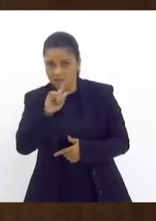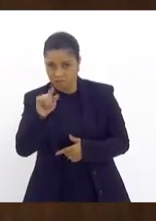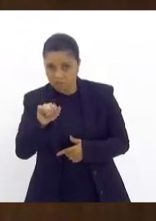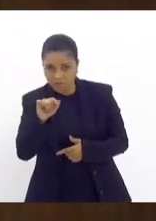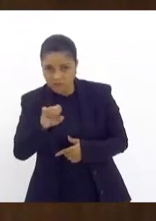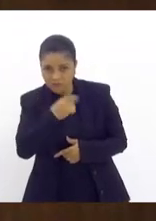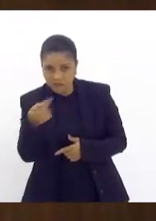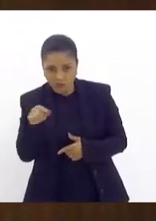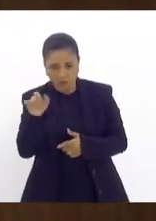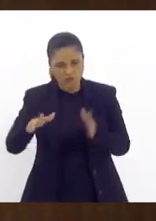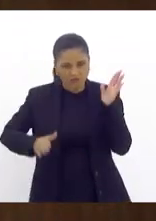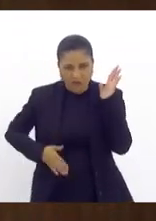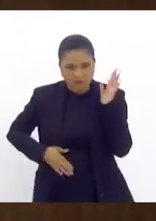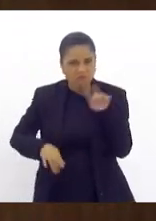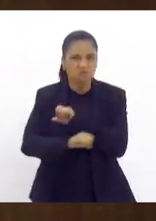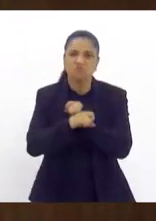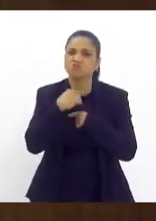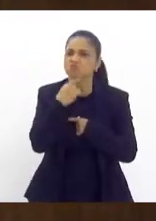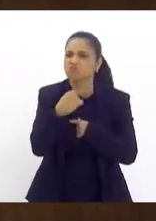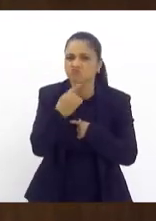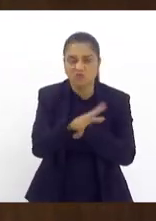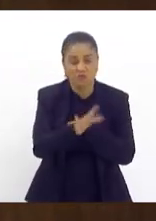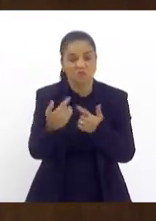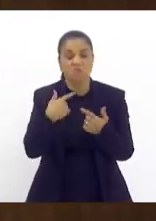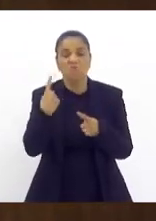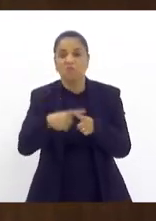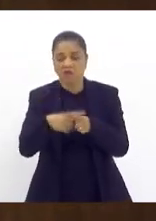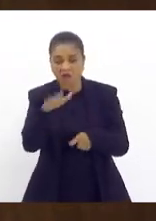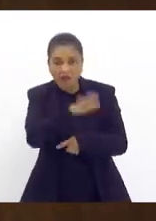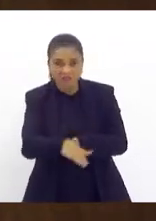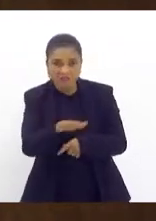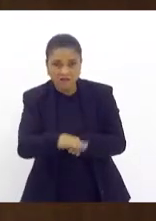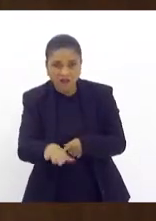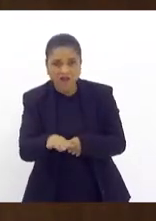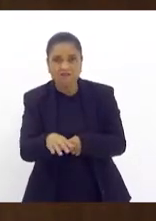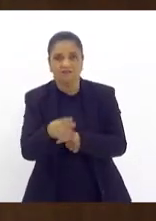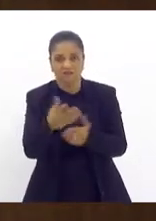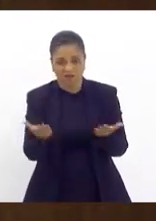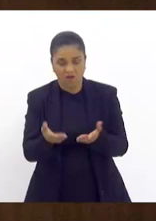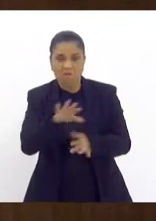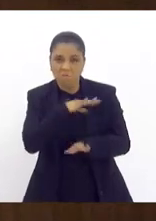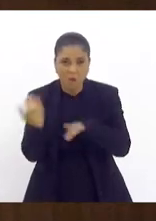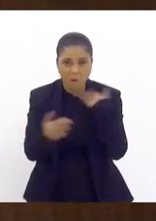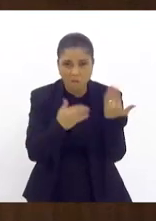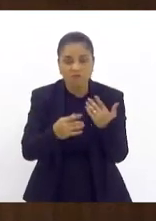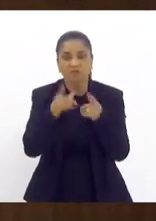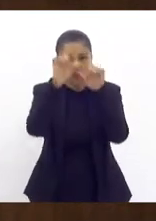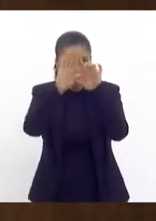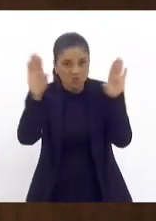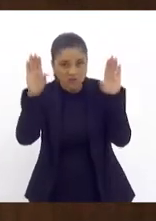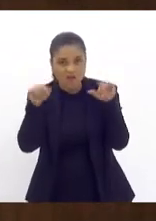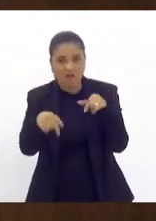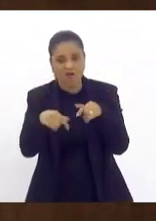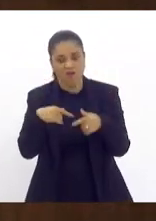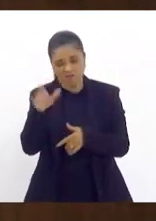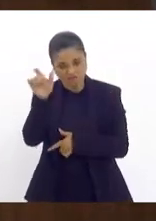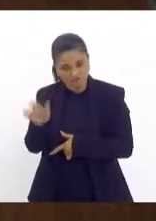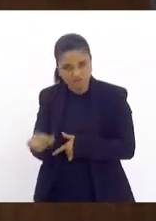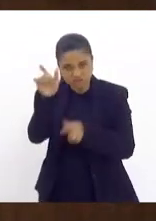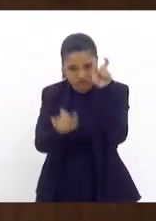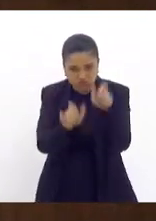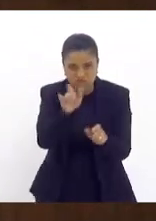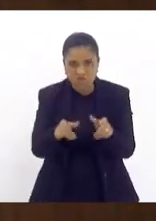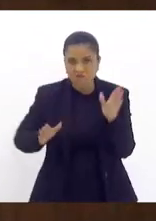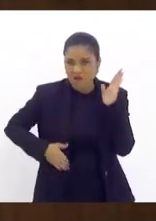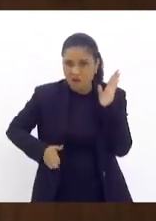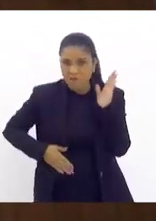né? Não é onde as crianças estão, porque certamente essas estão no céu, mas esses miseráveis deviam estar no inferno nesse momento, porque o que eles